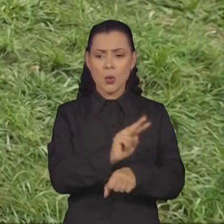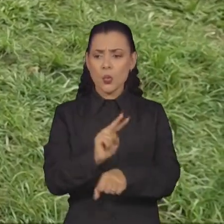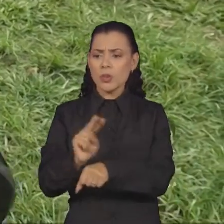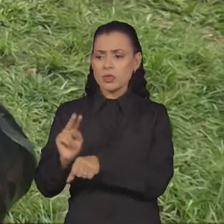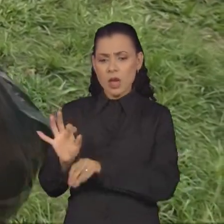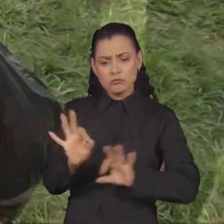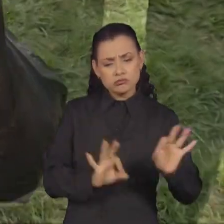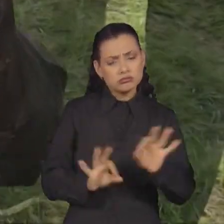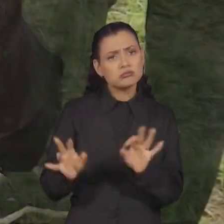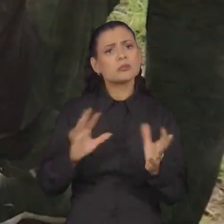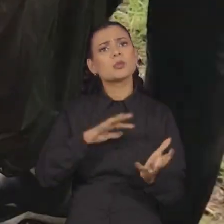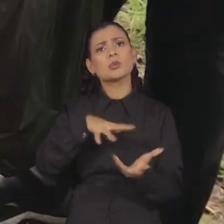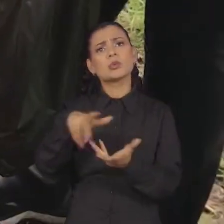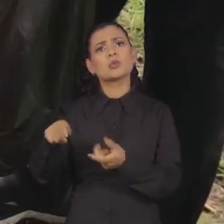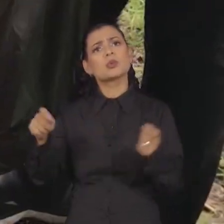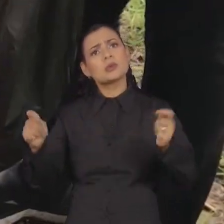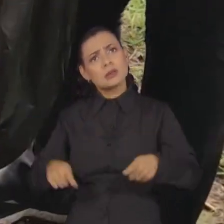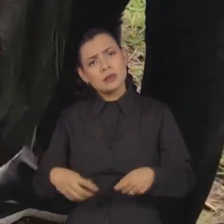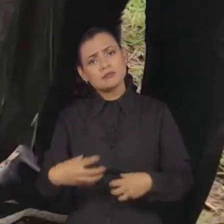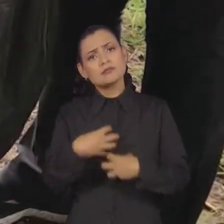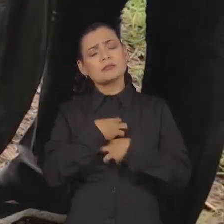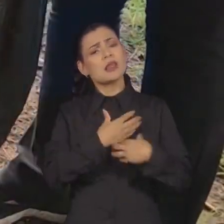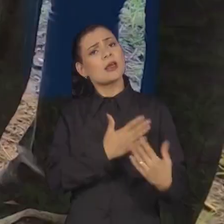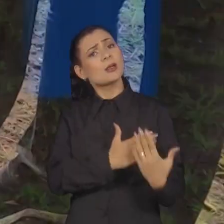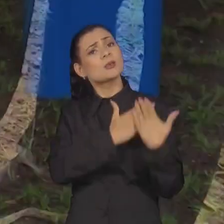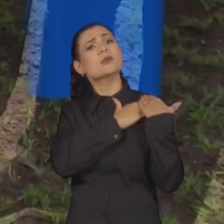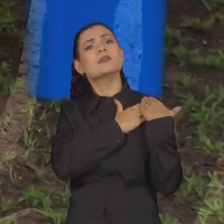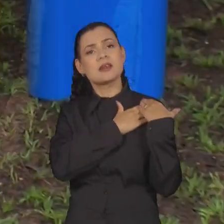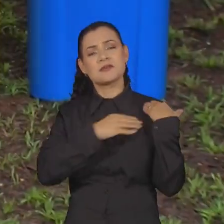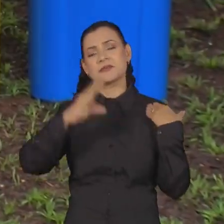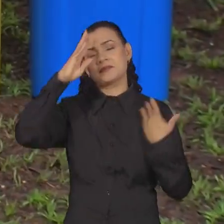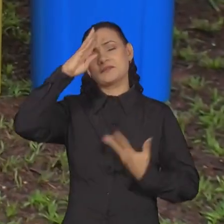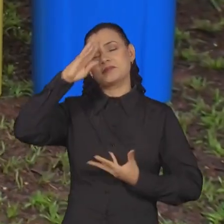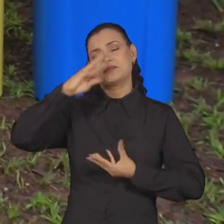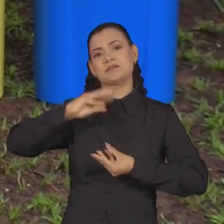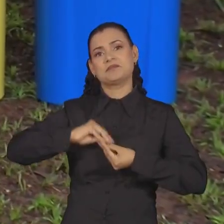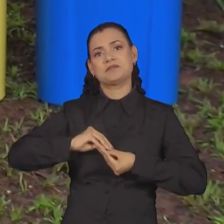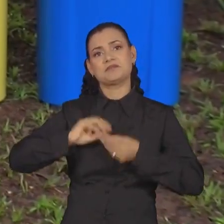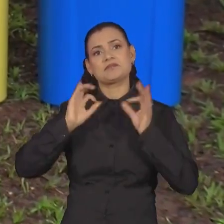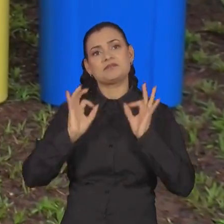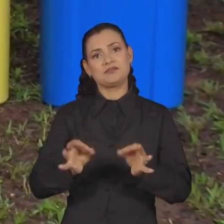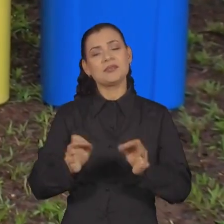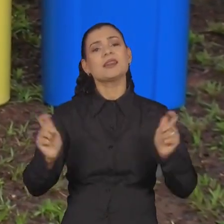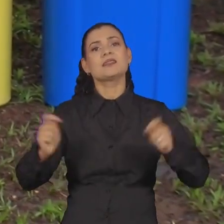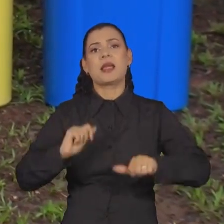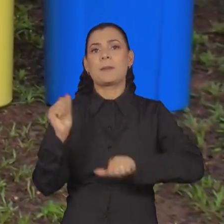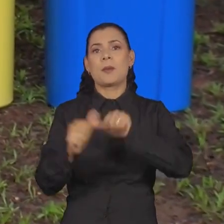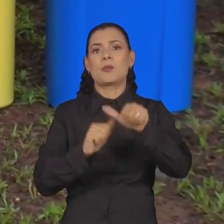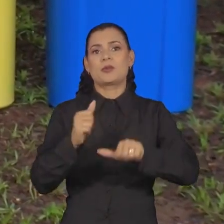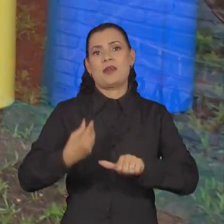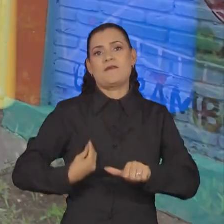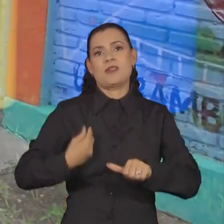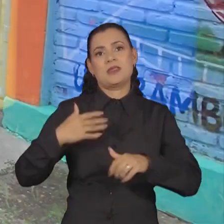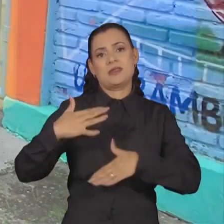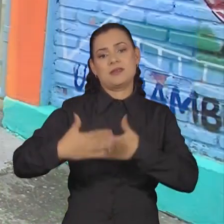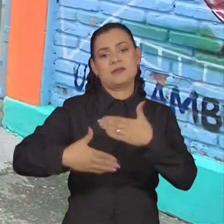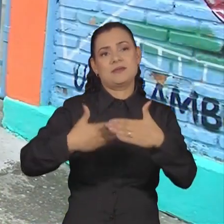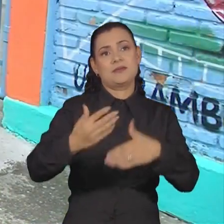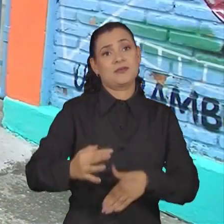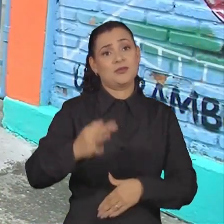desse planeta, a se sentir responsáveis por ele, nós mudamos a história toda.